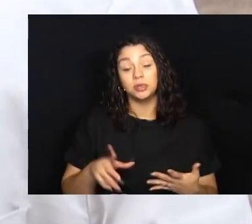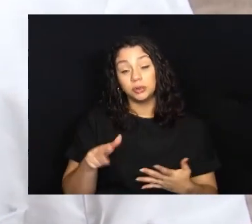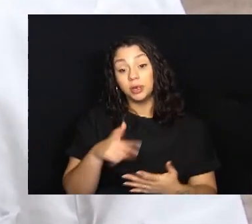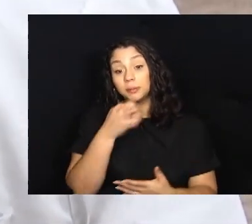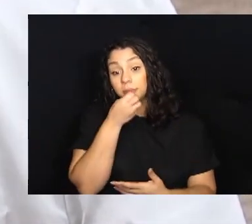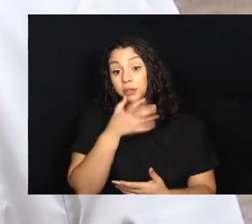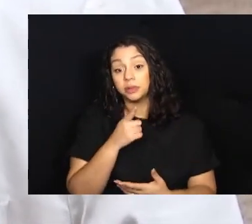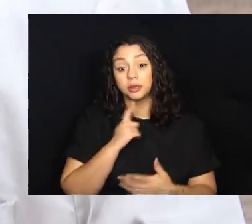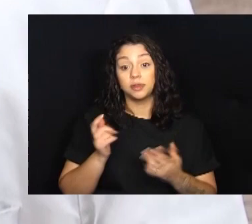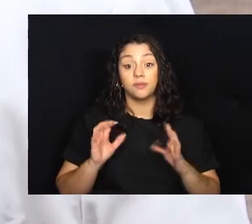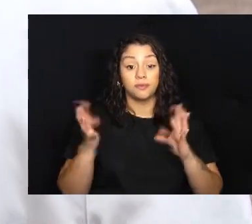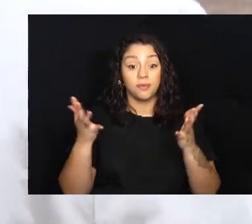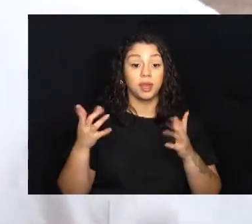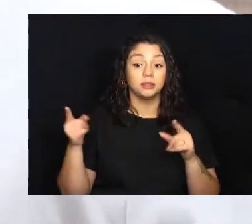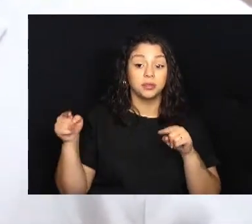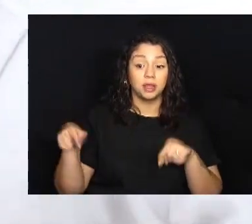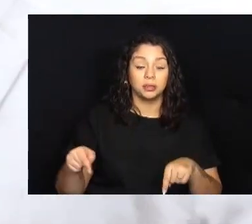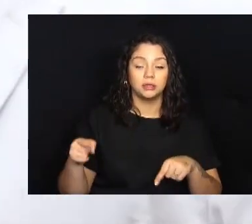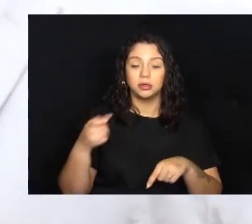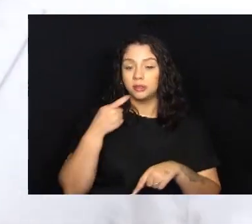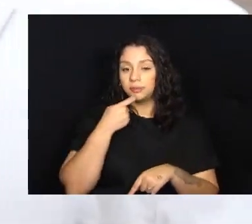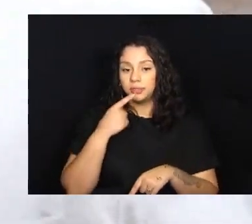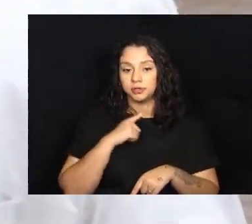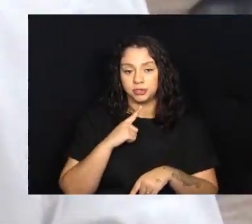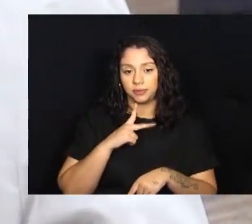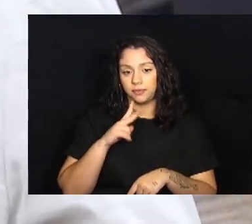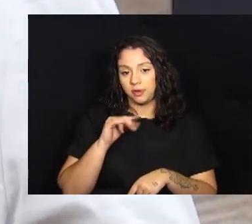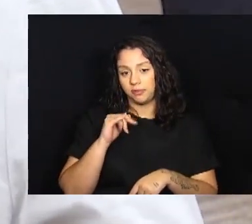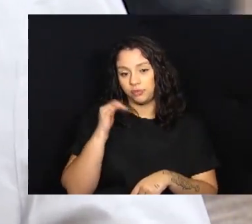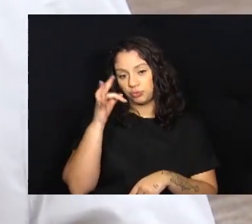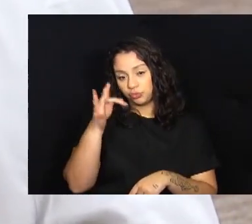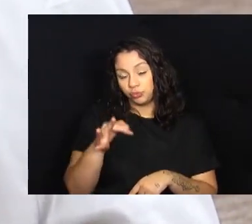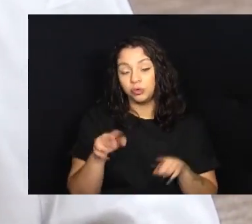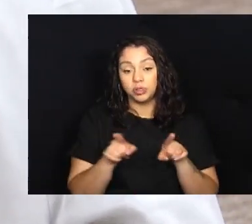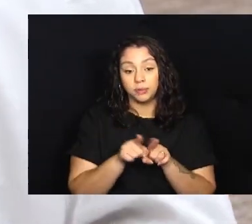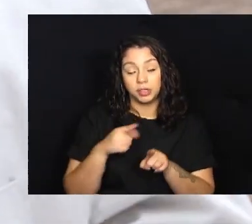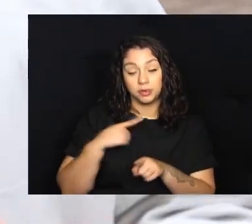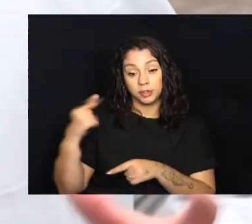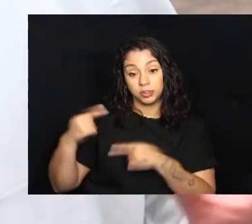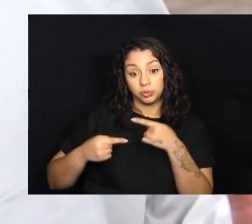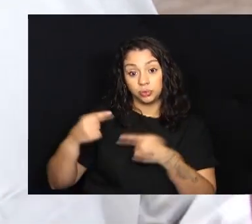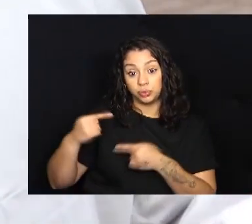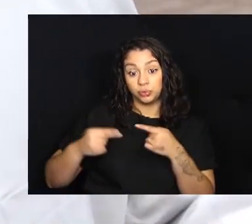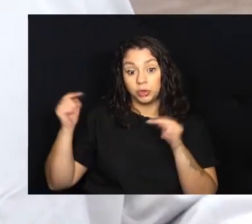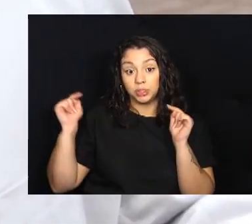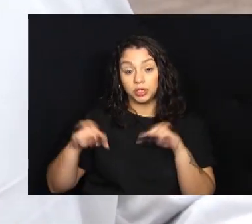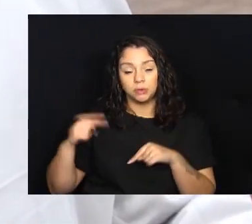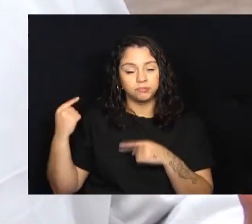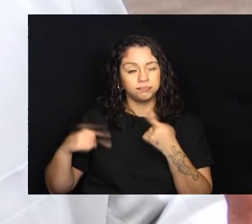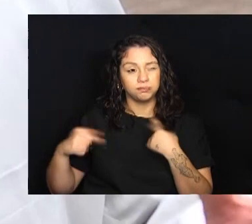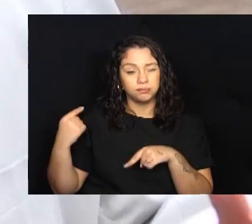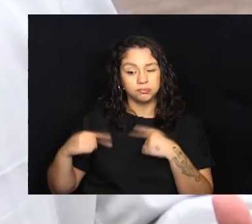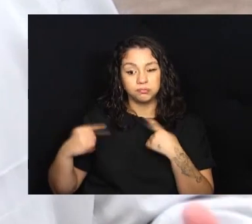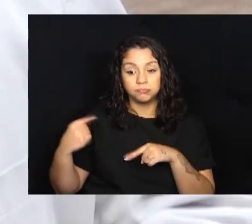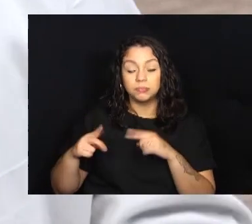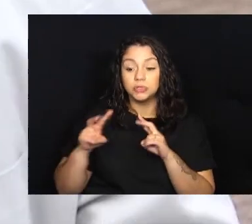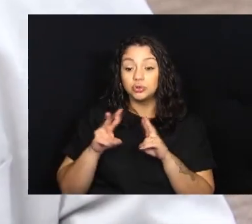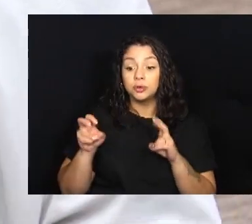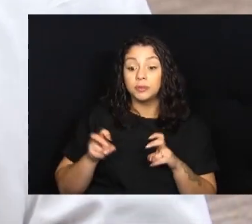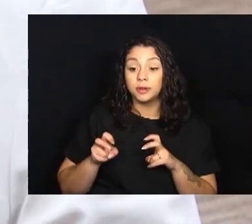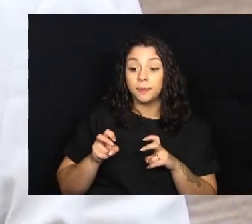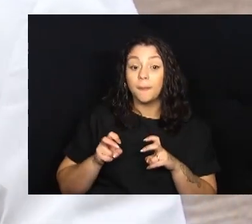pouco do benefício que traz a festa do rodeio, né? Agora, a gente acabou de discutir aqui uma